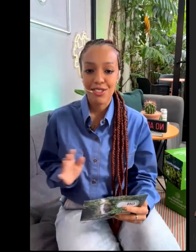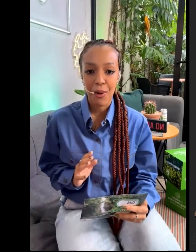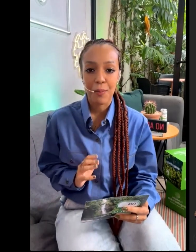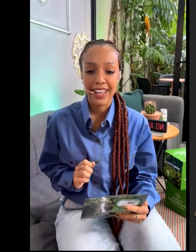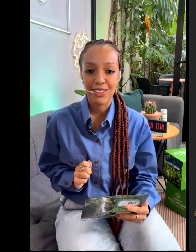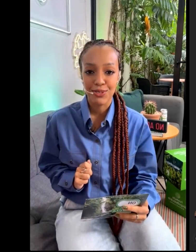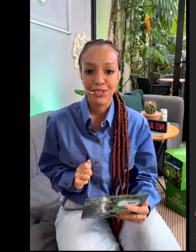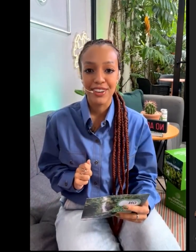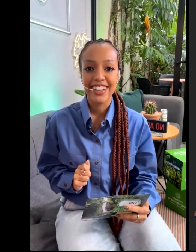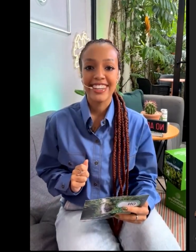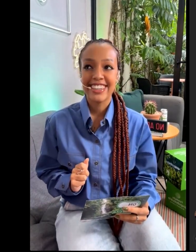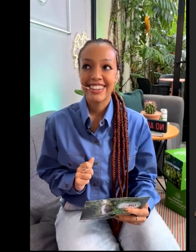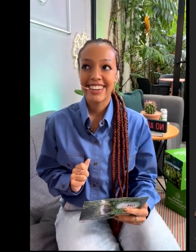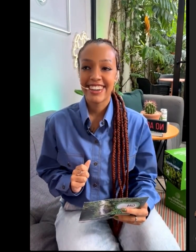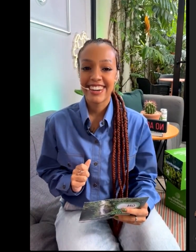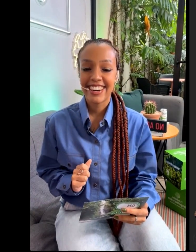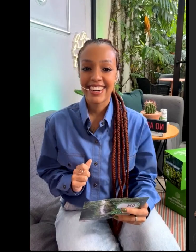Está gostando de acompanhar tudo?